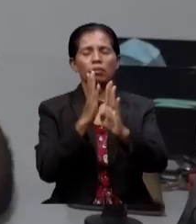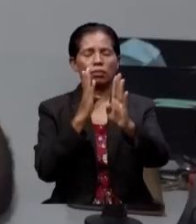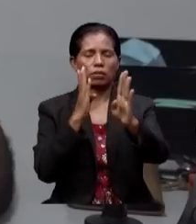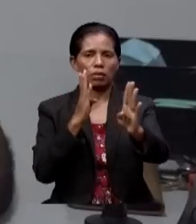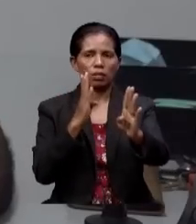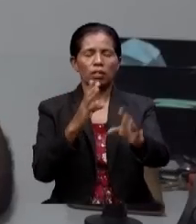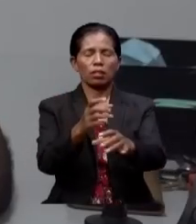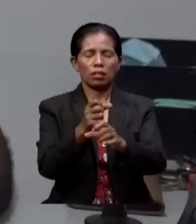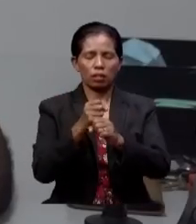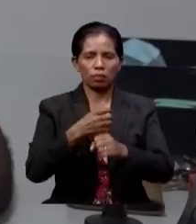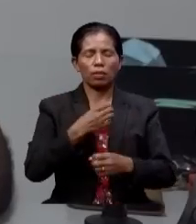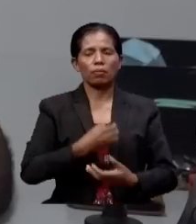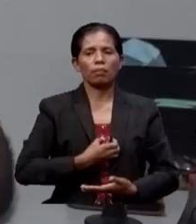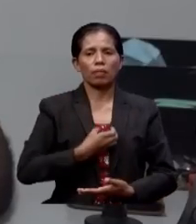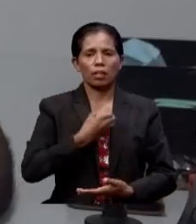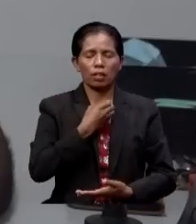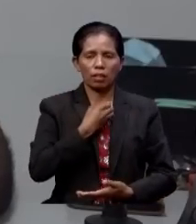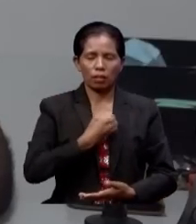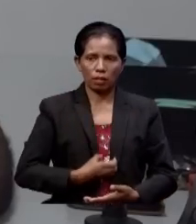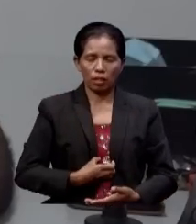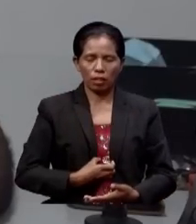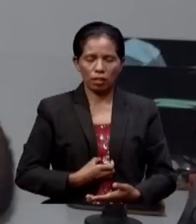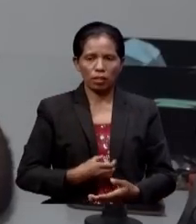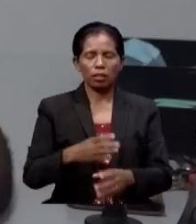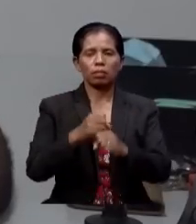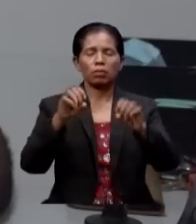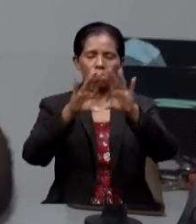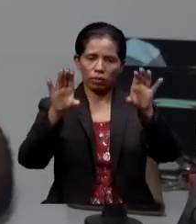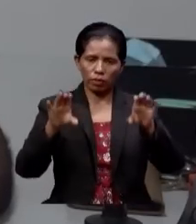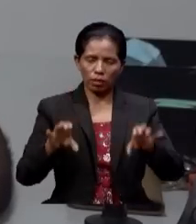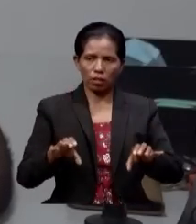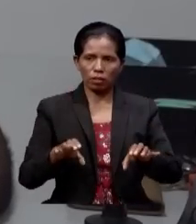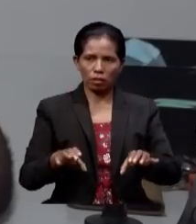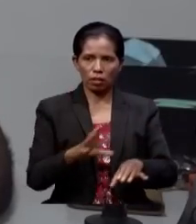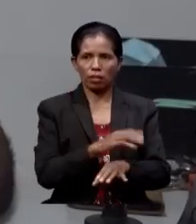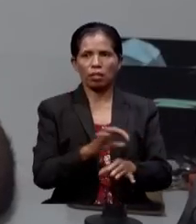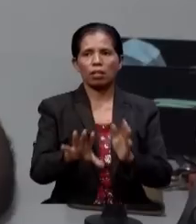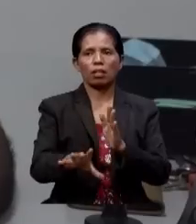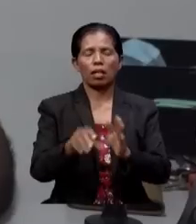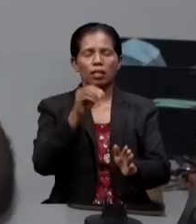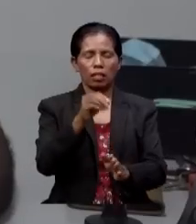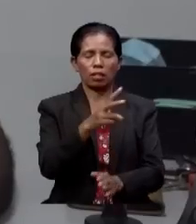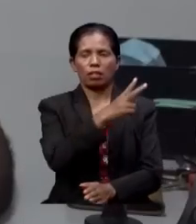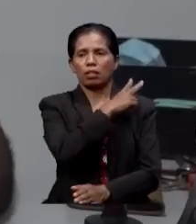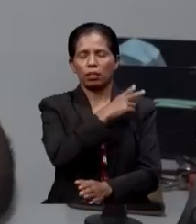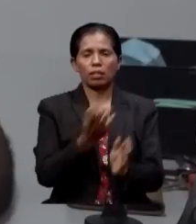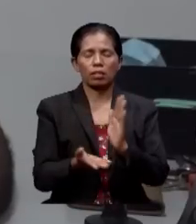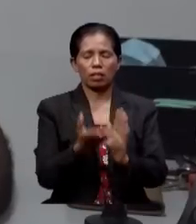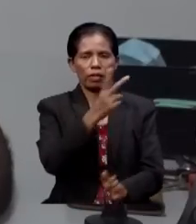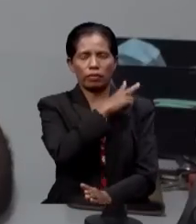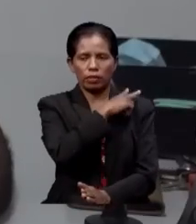para simu medalha simu luvor certificado e balu pior leta etan promoção hau ni